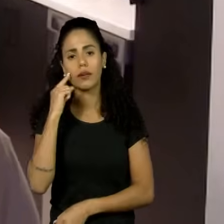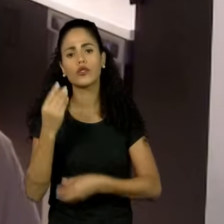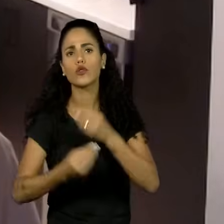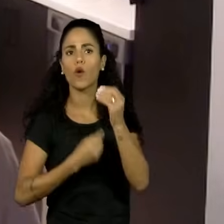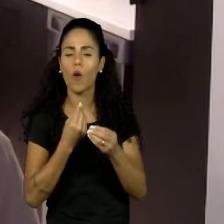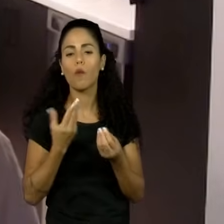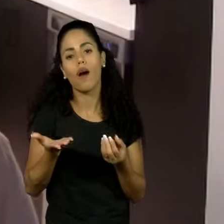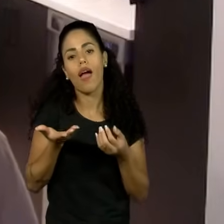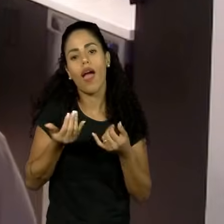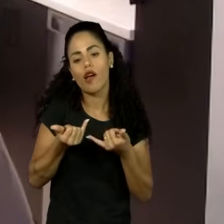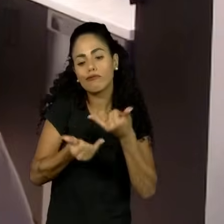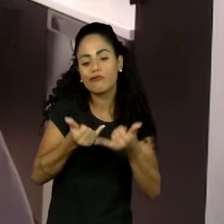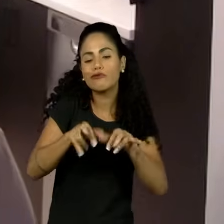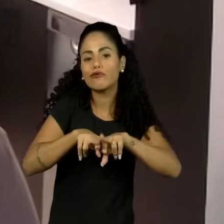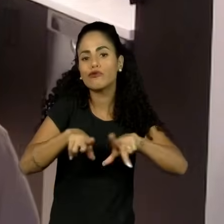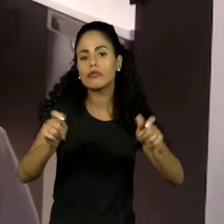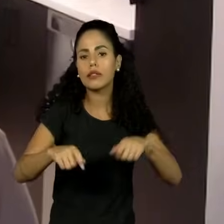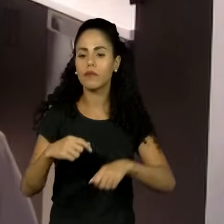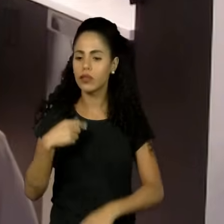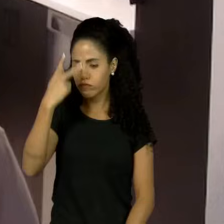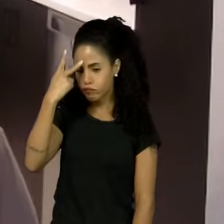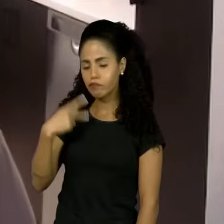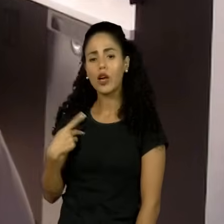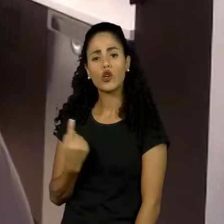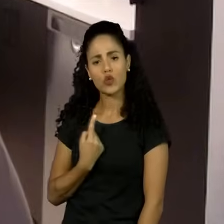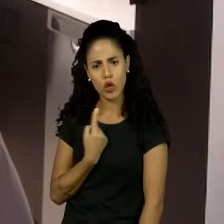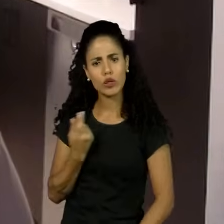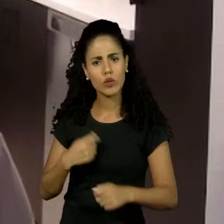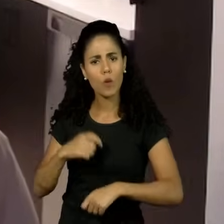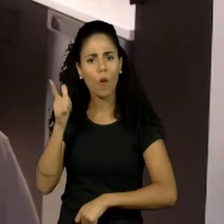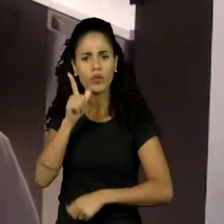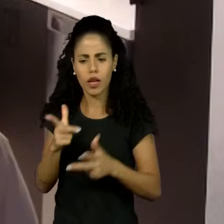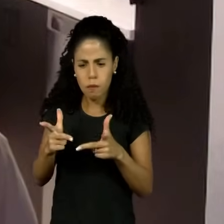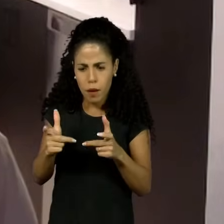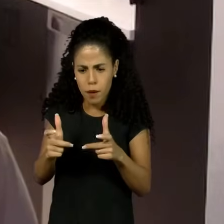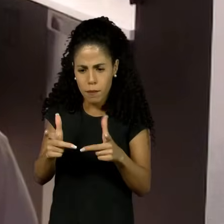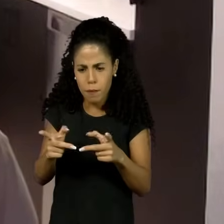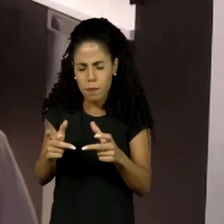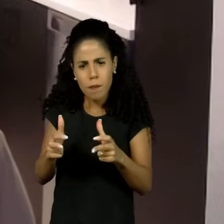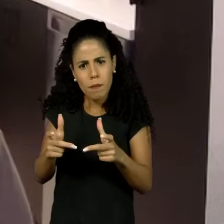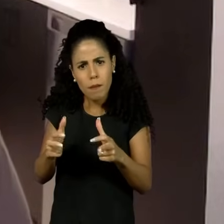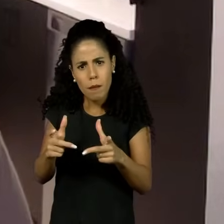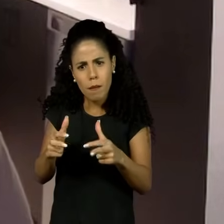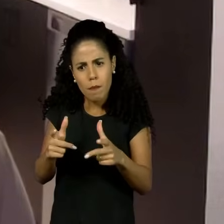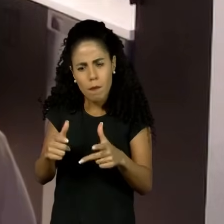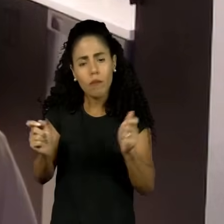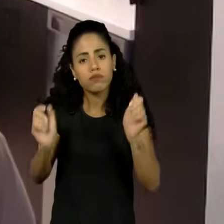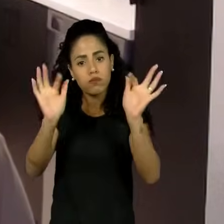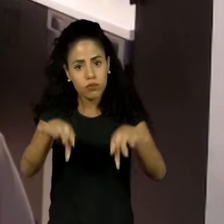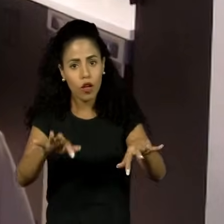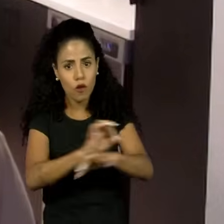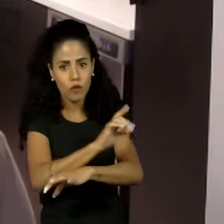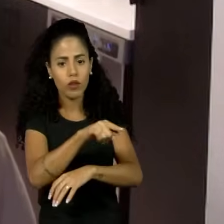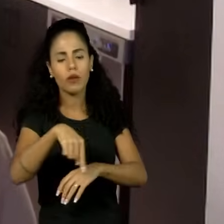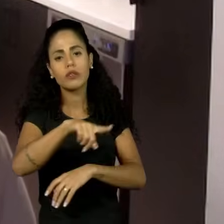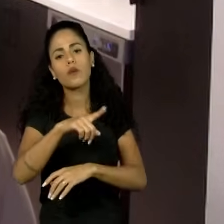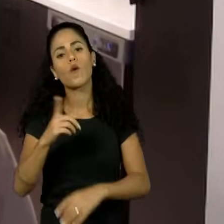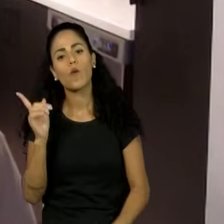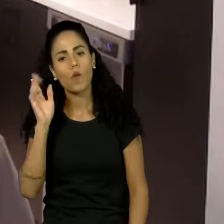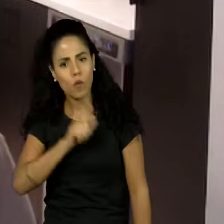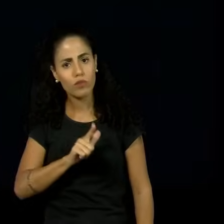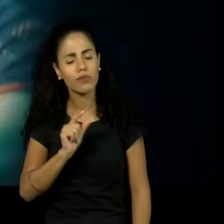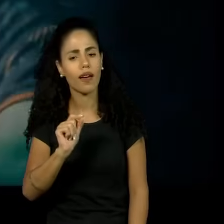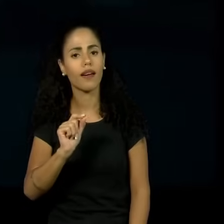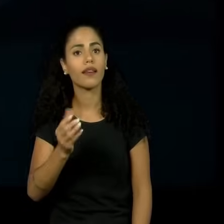ser um jogo basicamente que você consegue jogar sozinho. O jogo tem uma história que você consegue seguir ela até o final, né? Que a galera fala que é zerar o